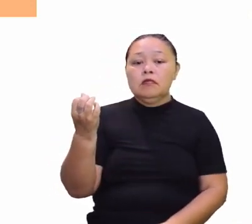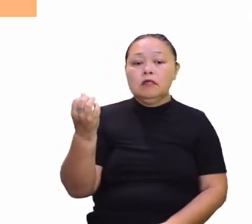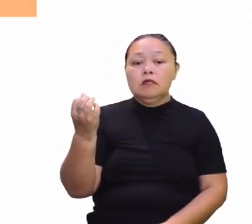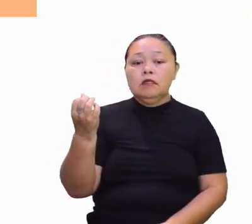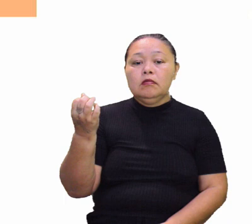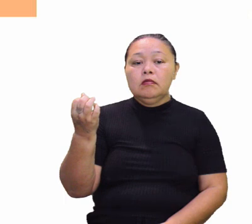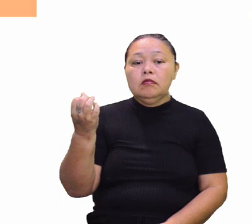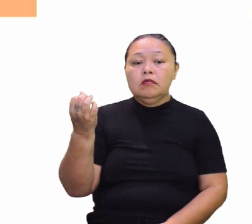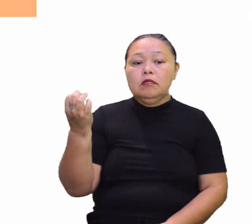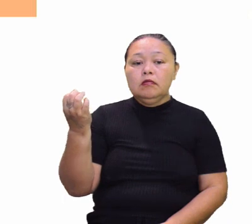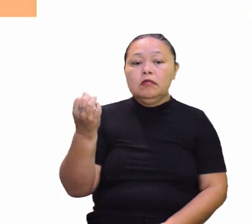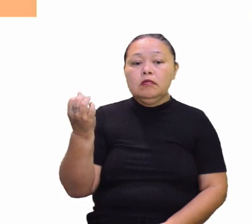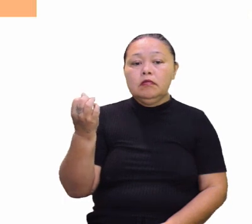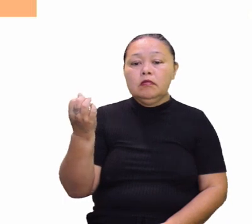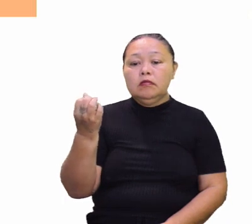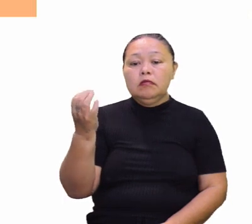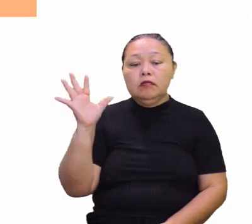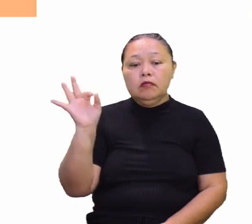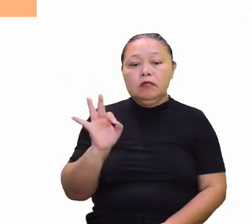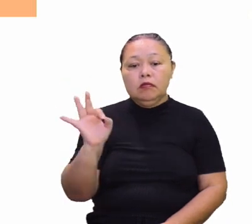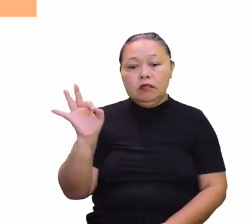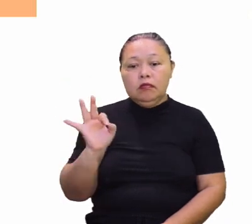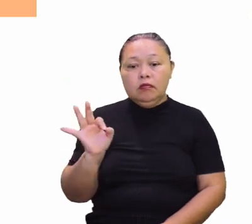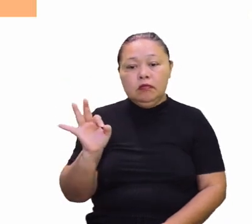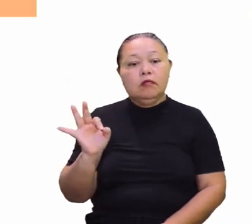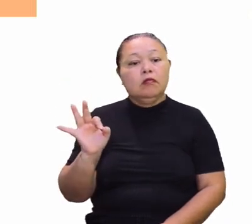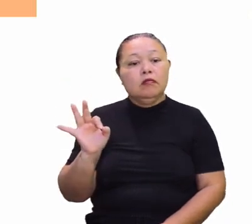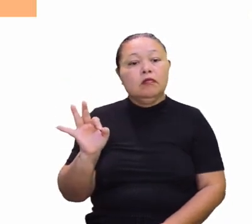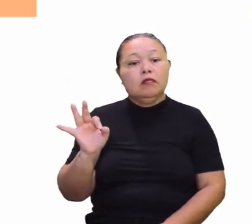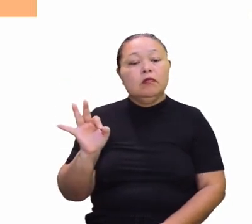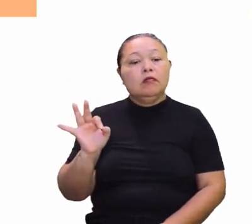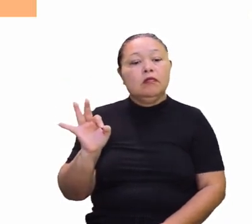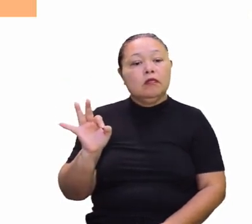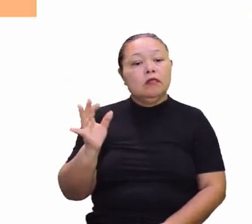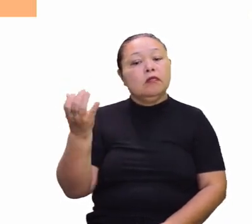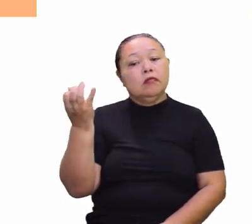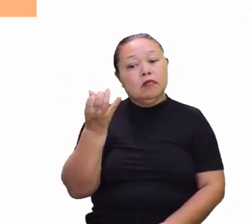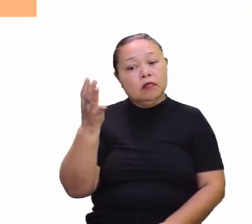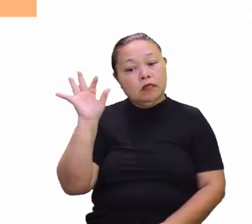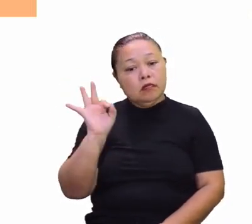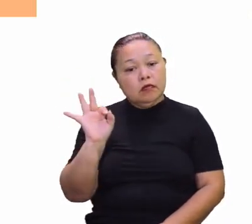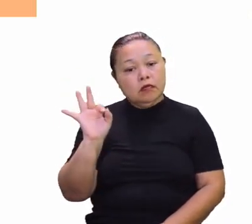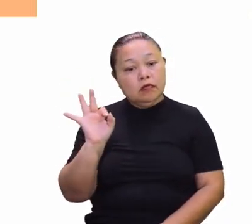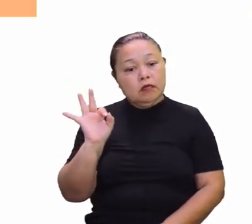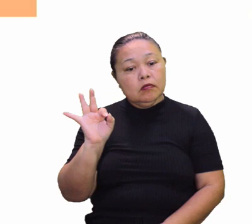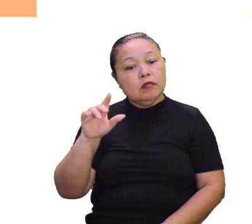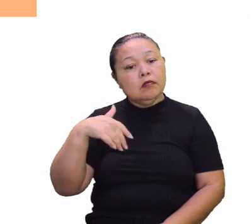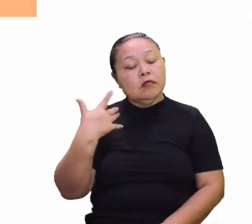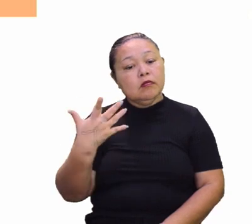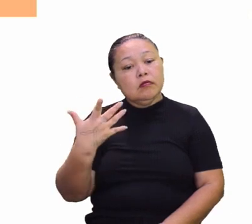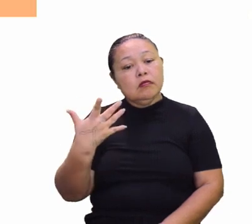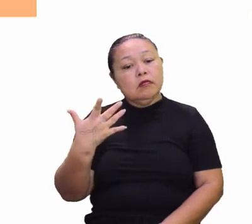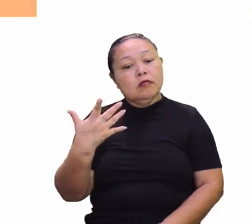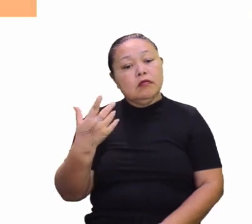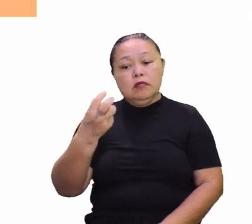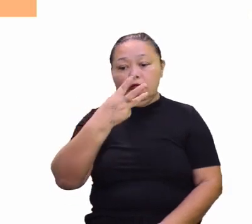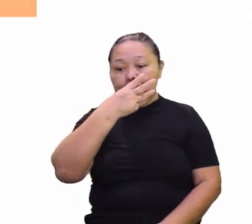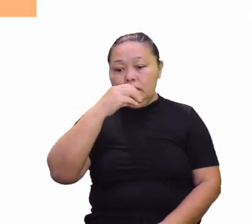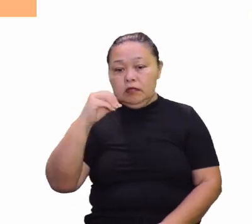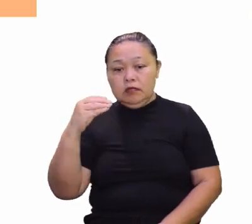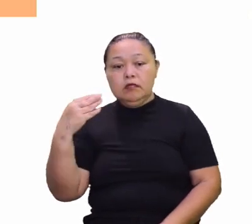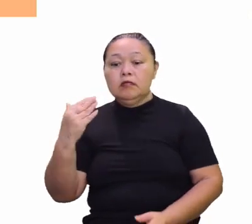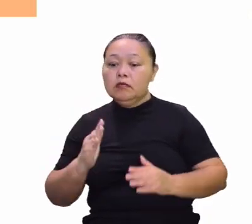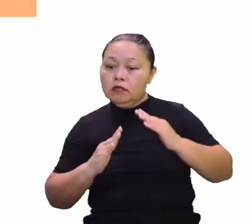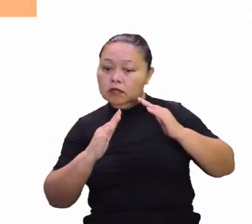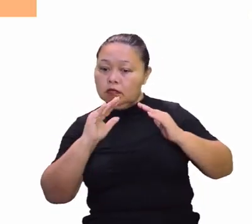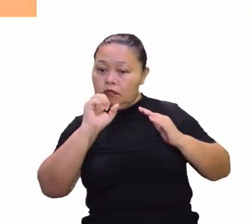30 metros, uhum. 66%. Voltando aqui, ó, 66%. E de 300,